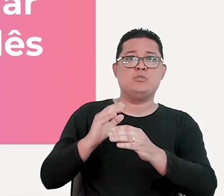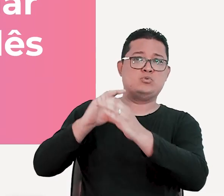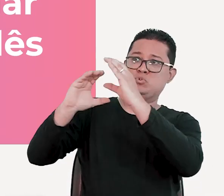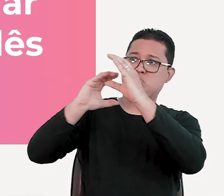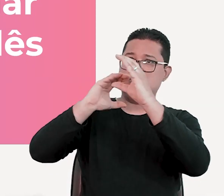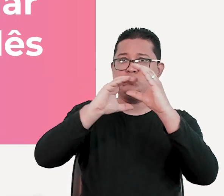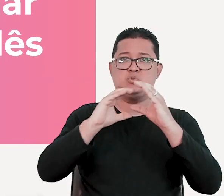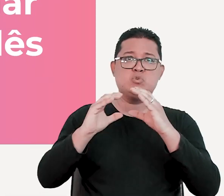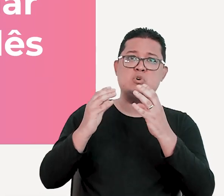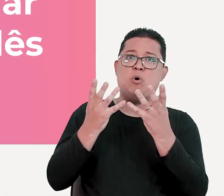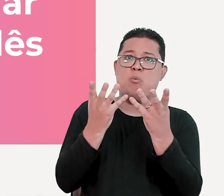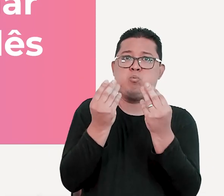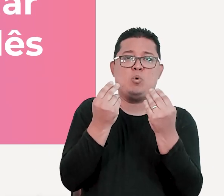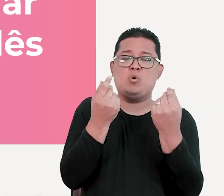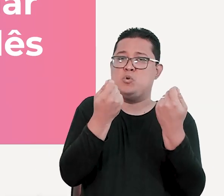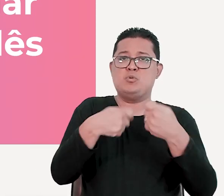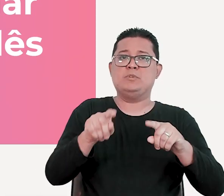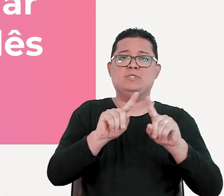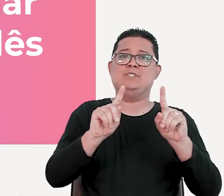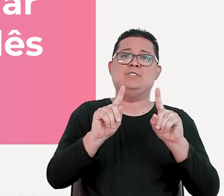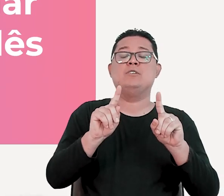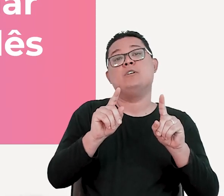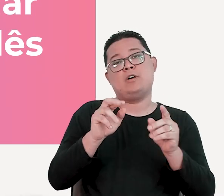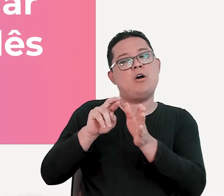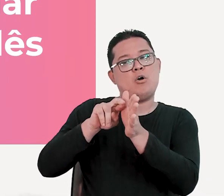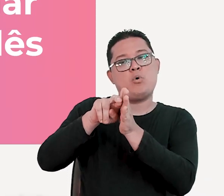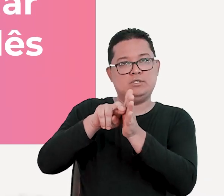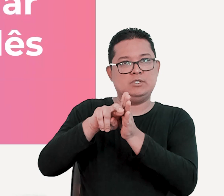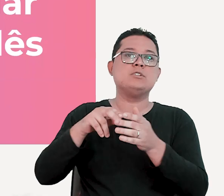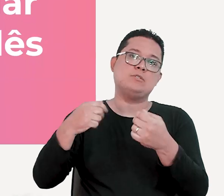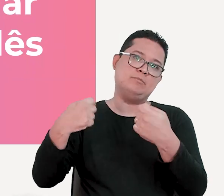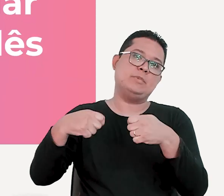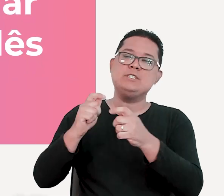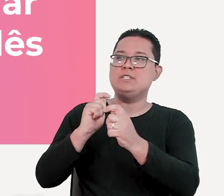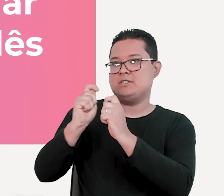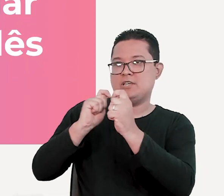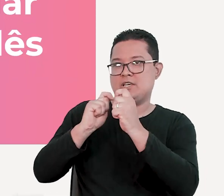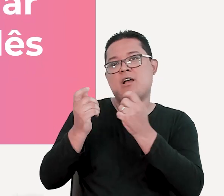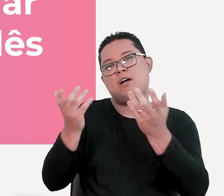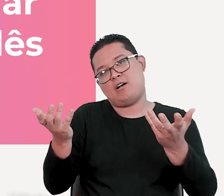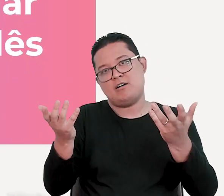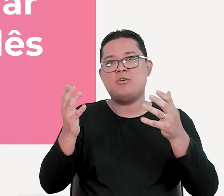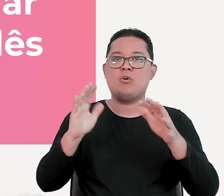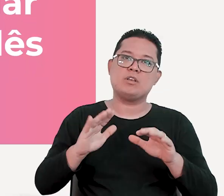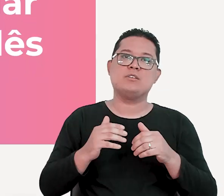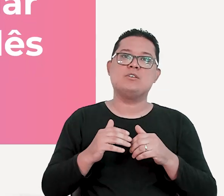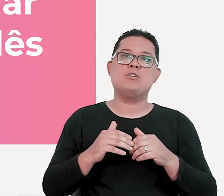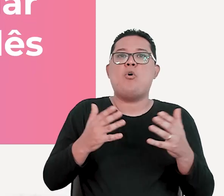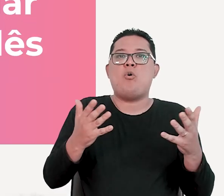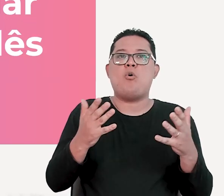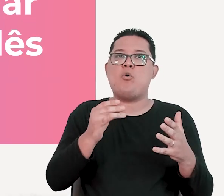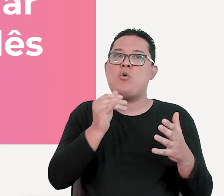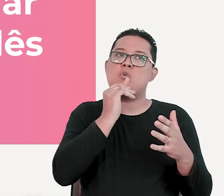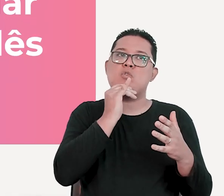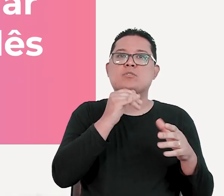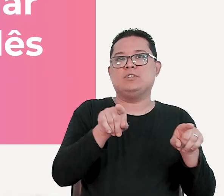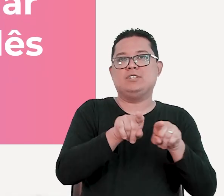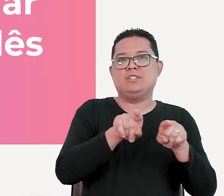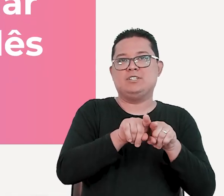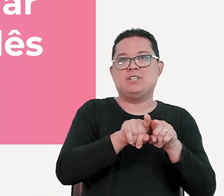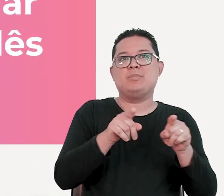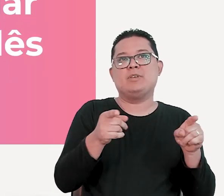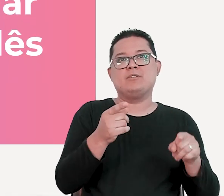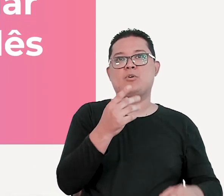fazer entrevistas, ou como um writer, que você vai precisar, por exemplo, escrever textos, ou... eu acabo entrevistando algumas